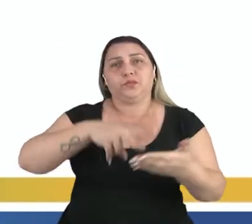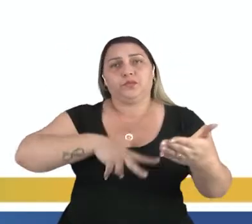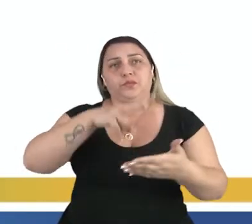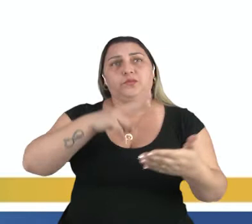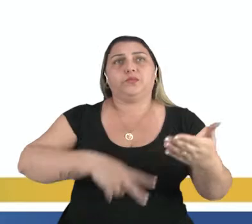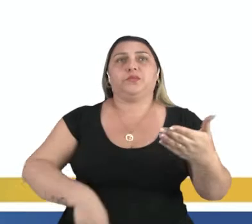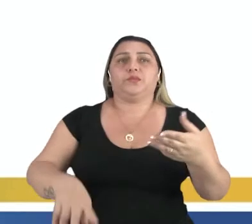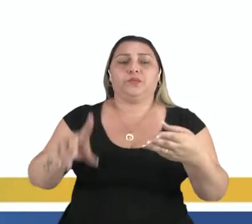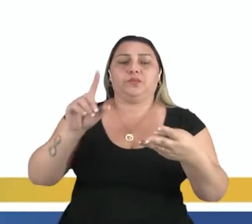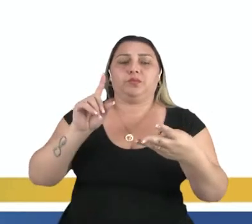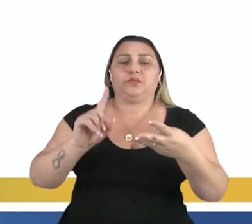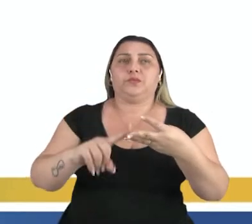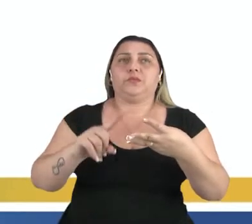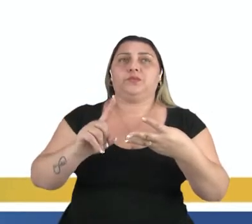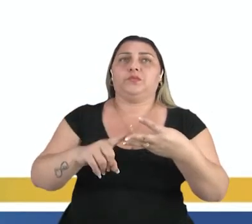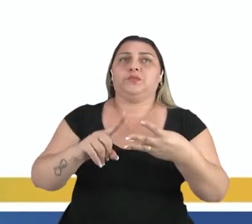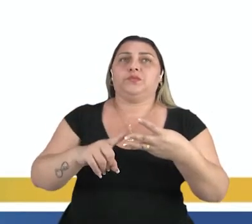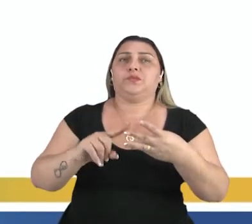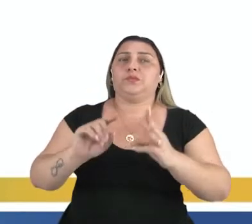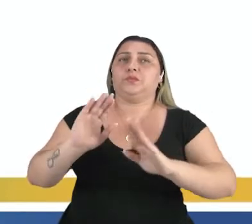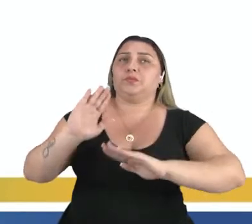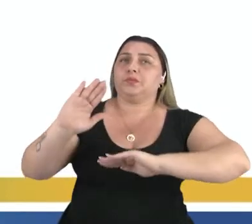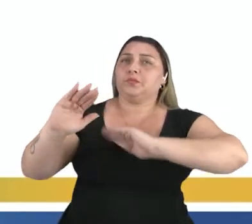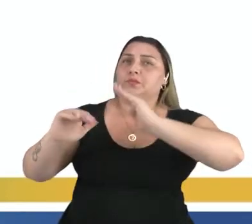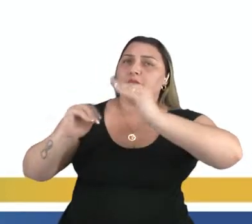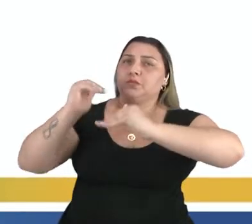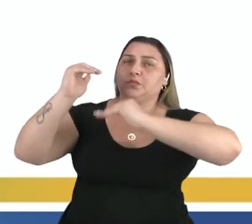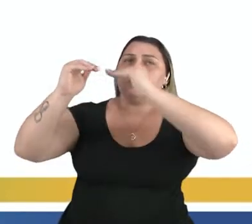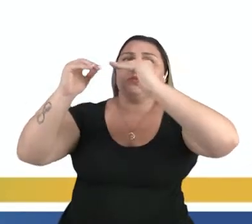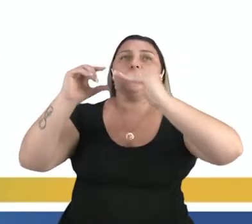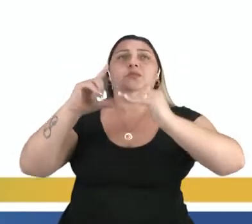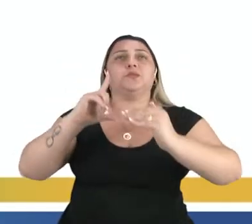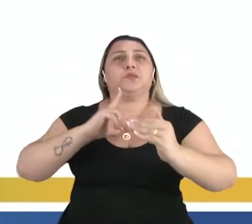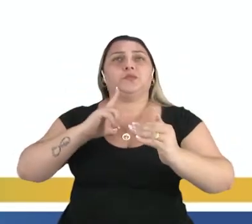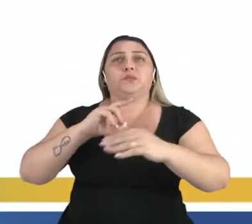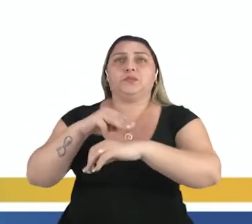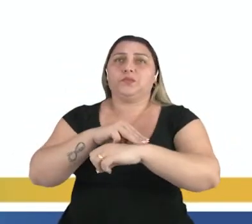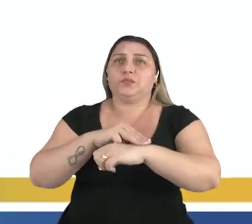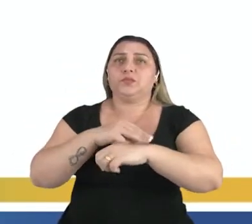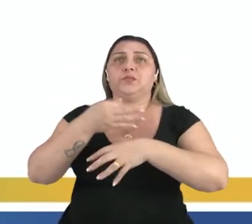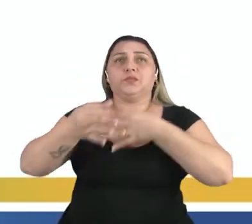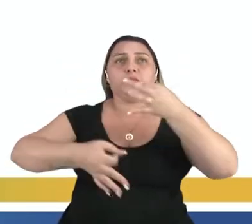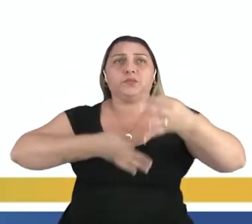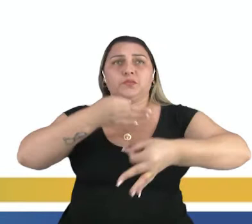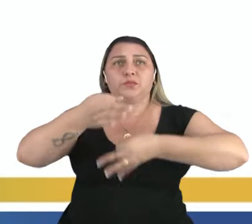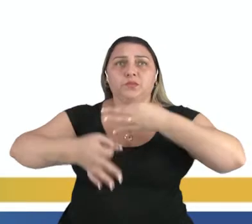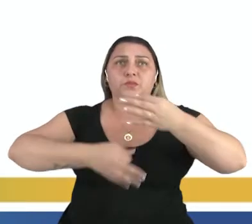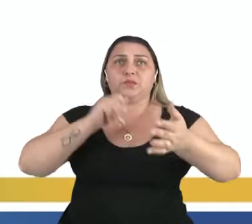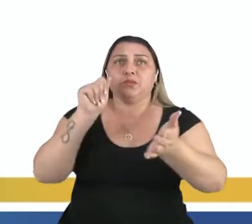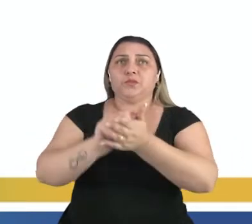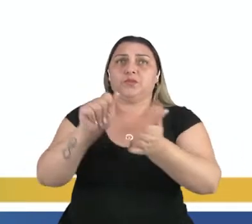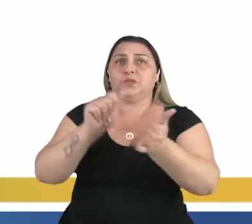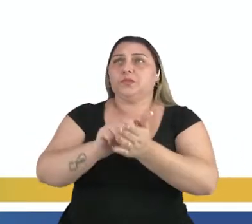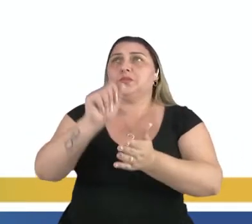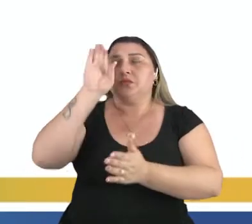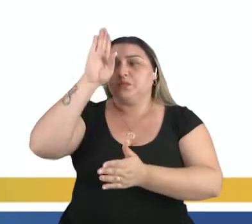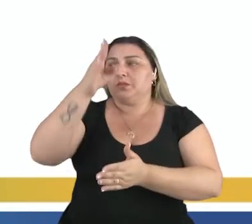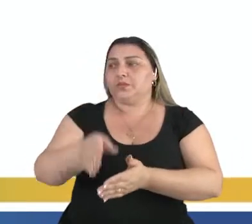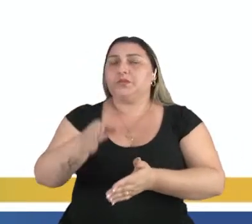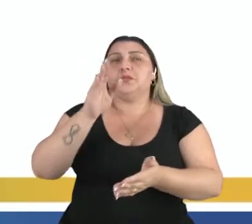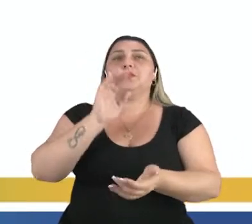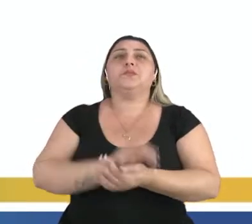tratado no decorrer da leitura. No desenvolvimento, nós vamos ter o momento em que a argumentação do escritor será a